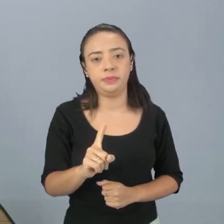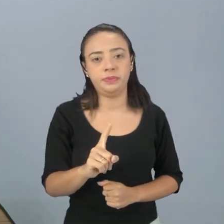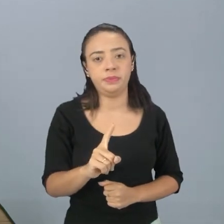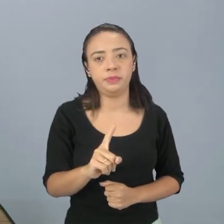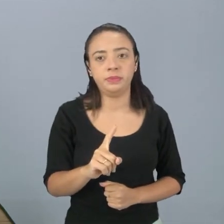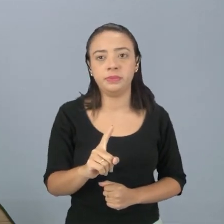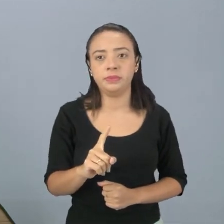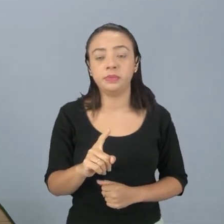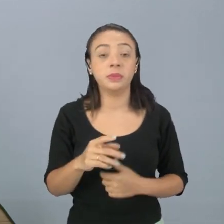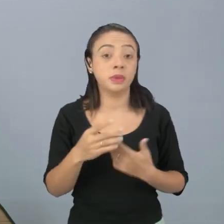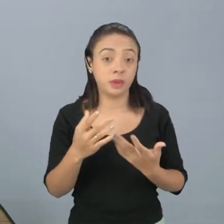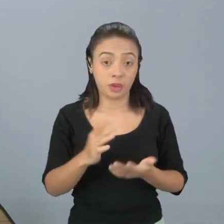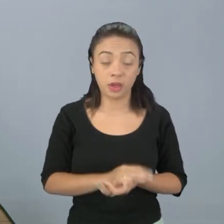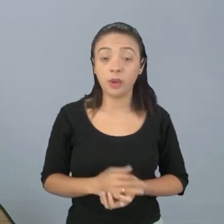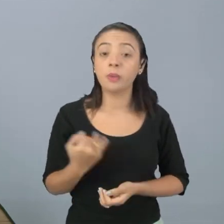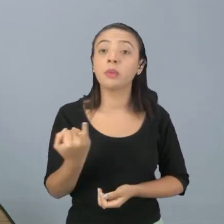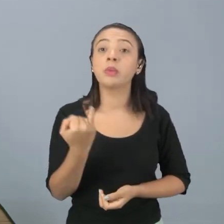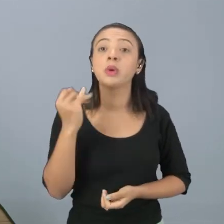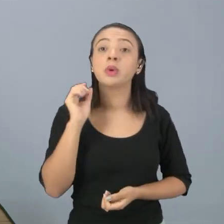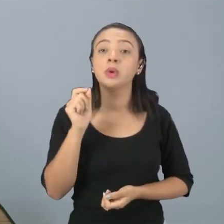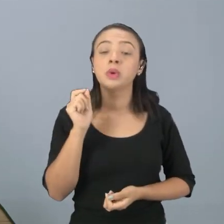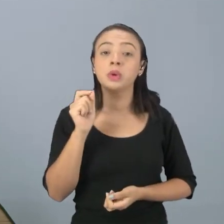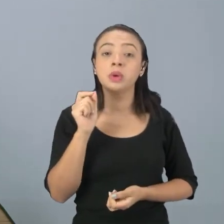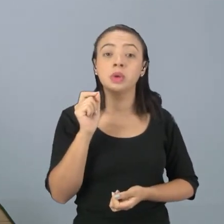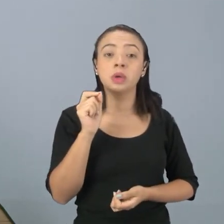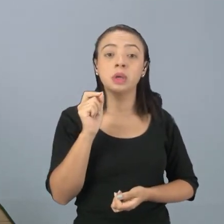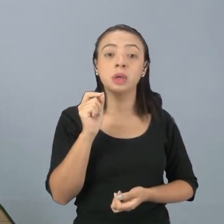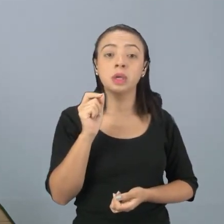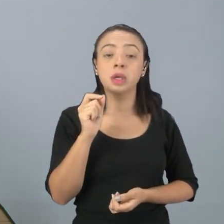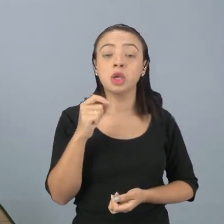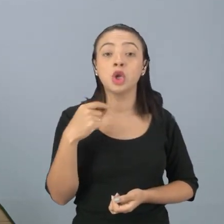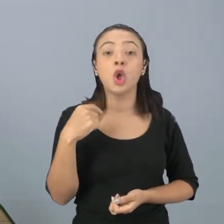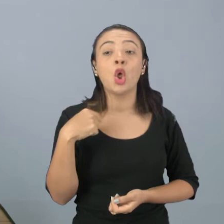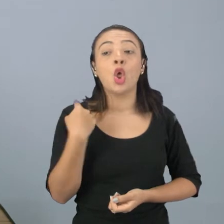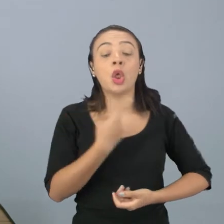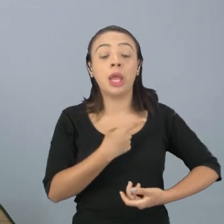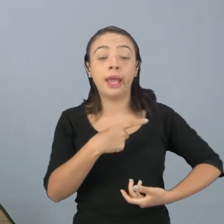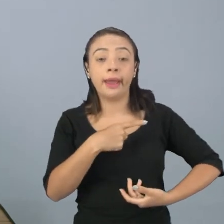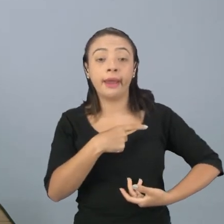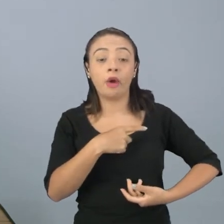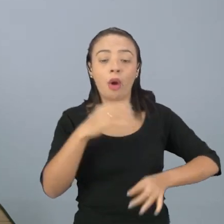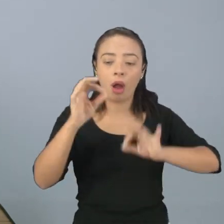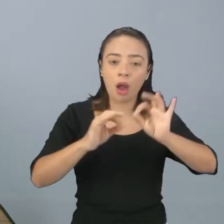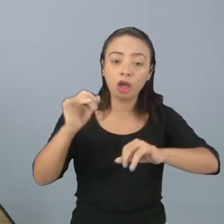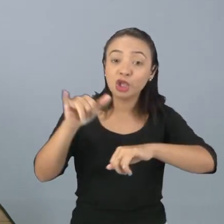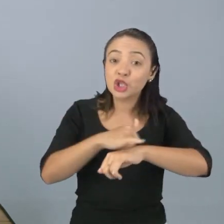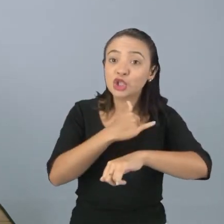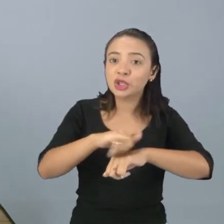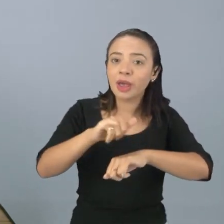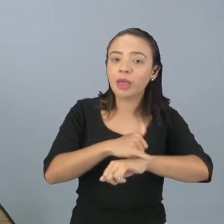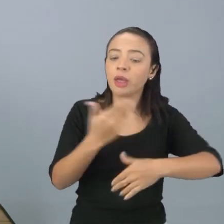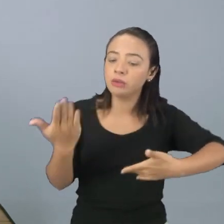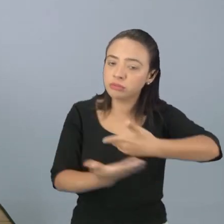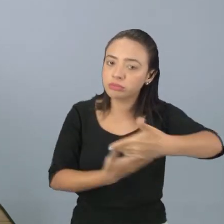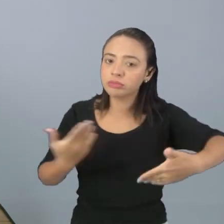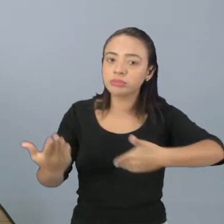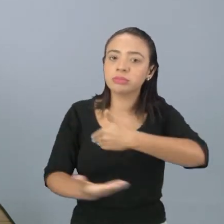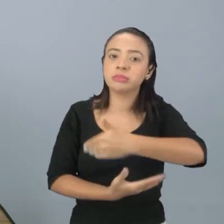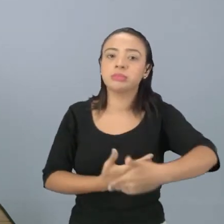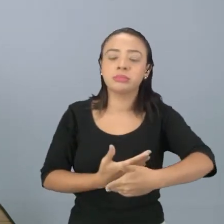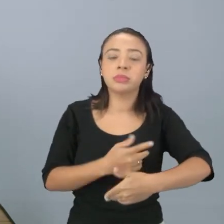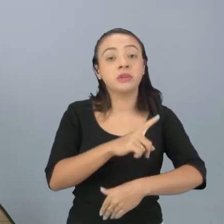tal. Então é importante, nossa memória, a gente fazer associações, tá? Se você associar alguma coisa que